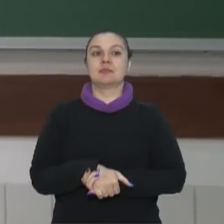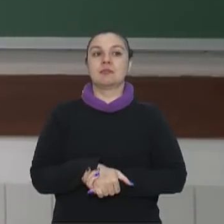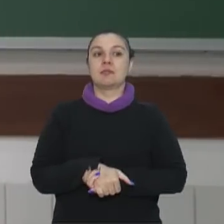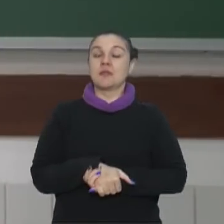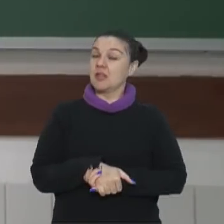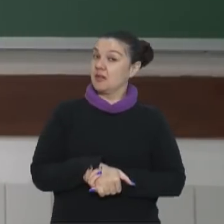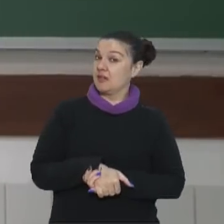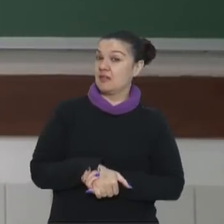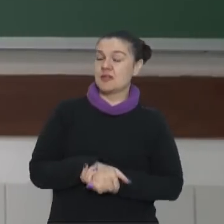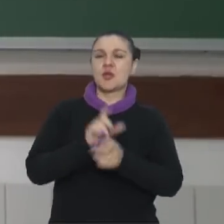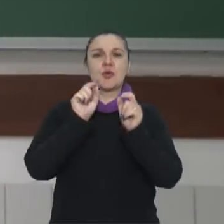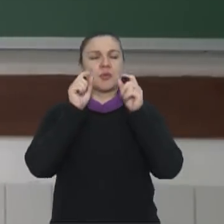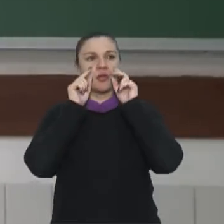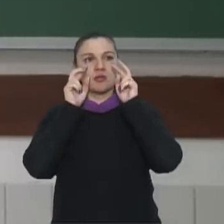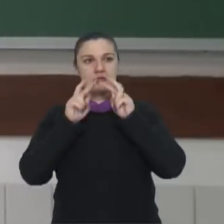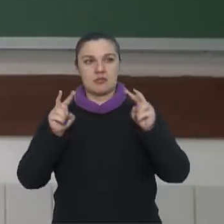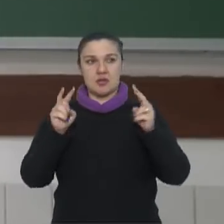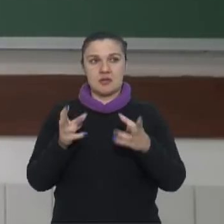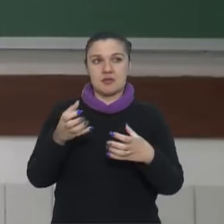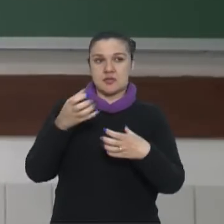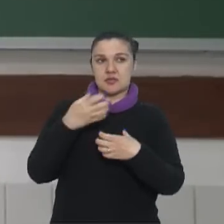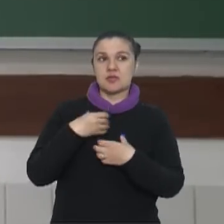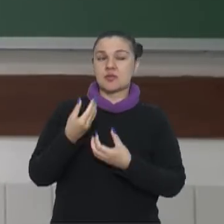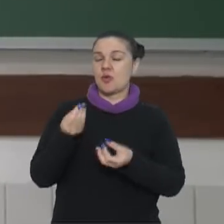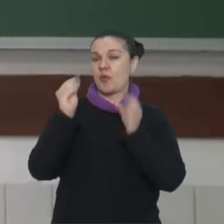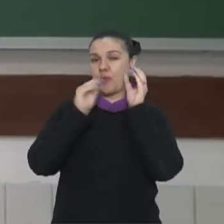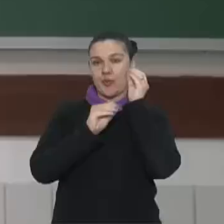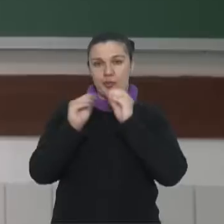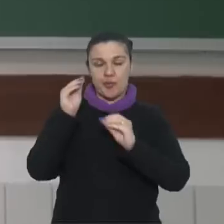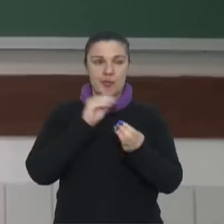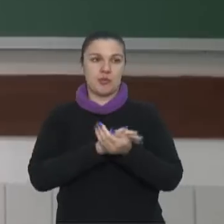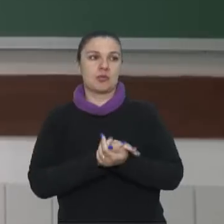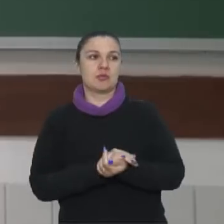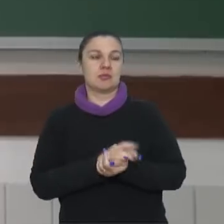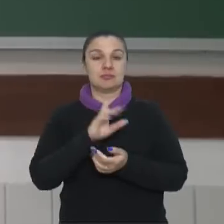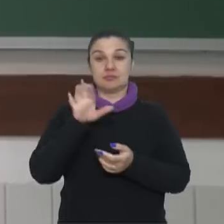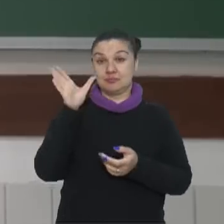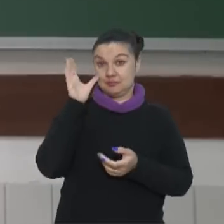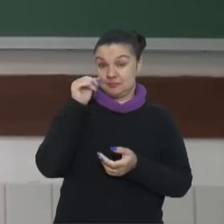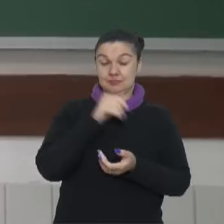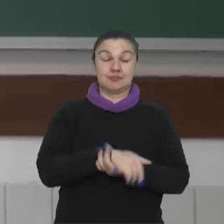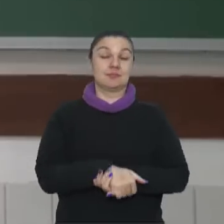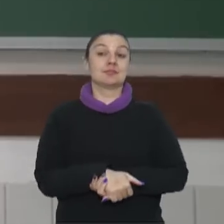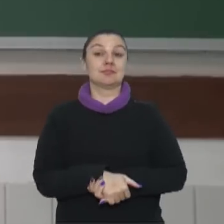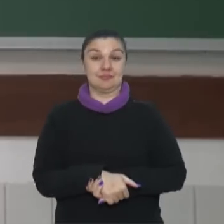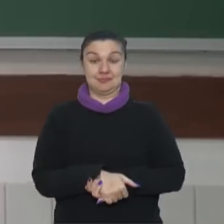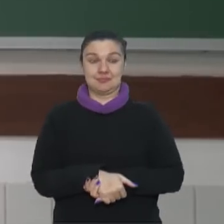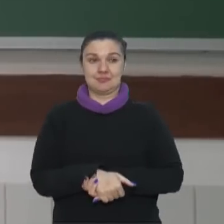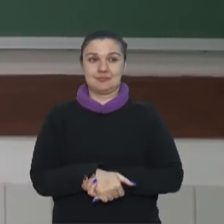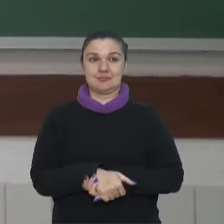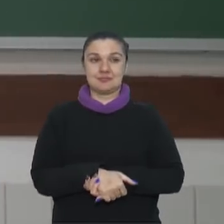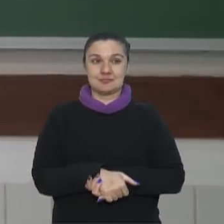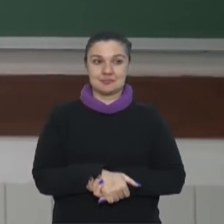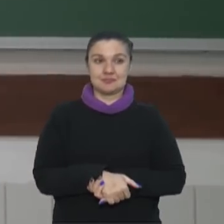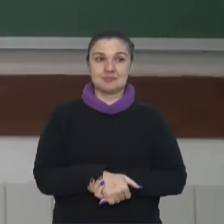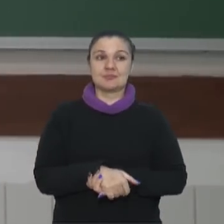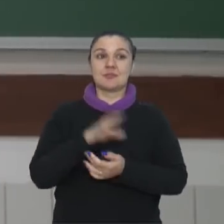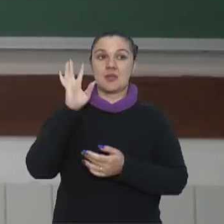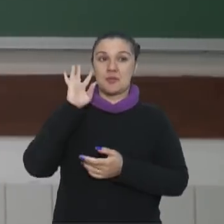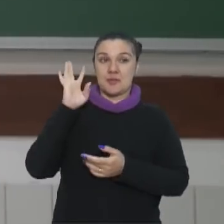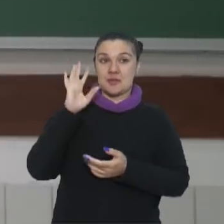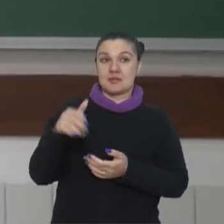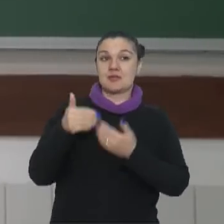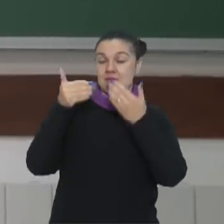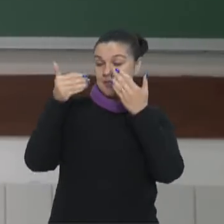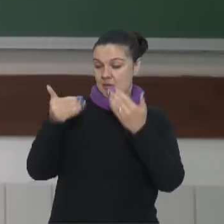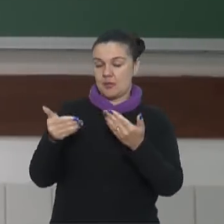né? Então aí, e o que você vê, com certeza você colocou aí algumas respostas bem interessantes. Bom, para começar a pensar